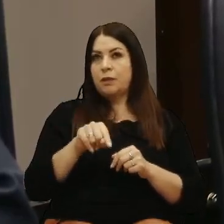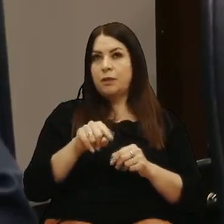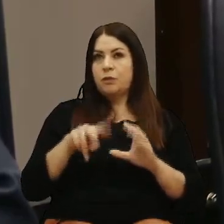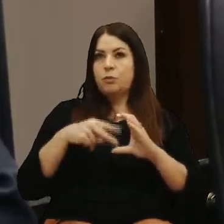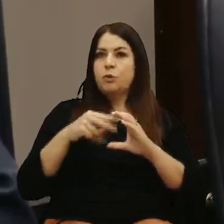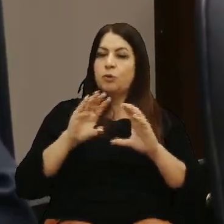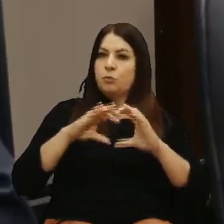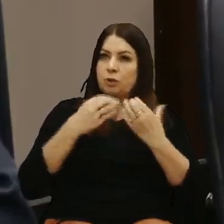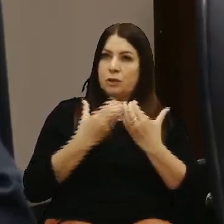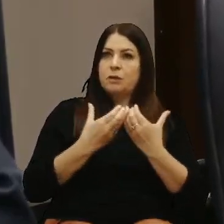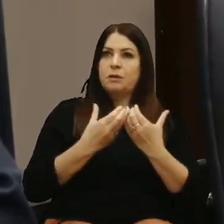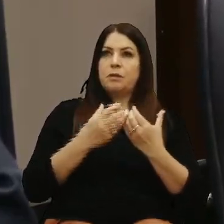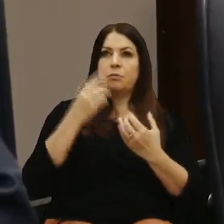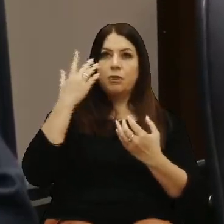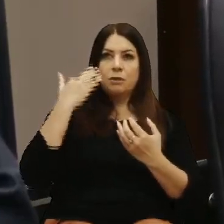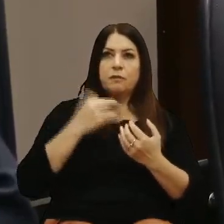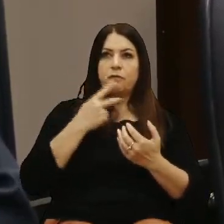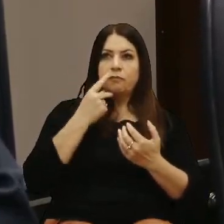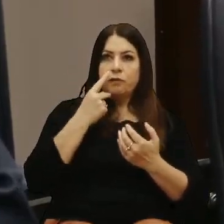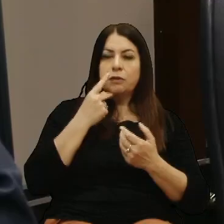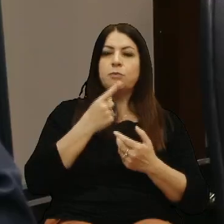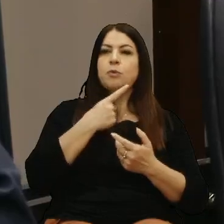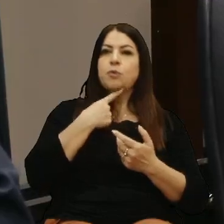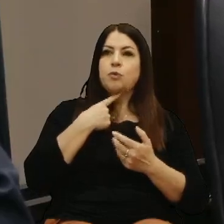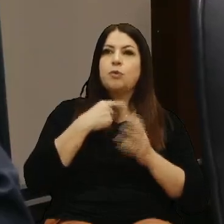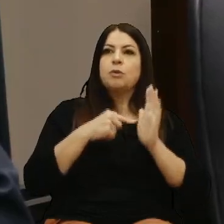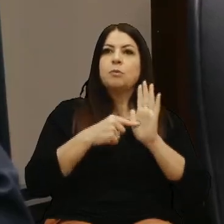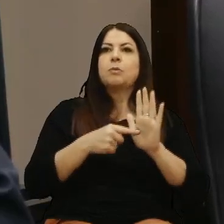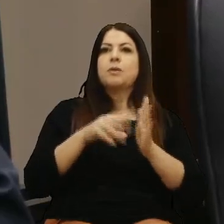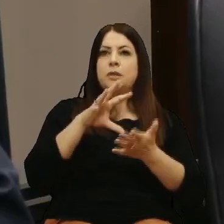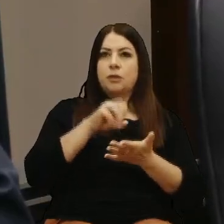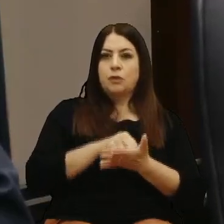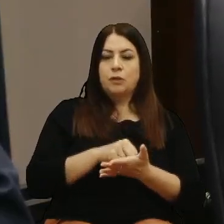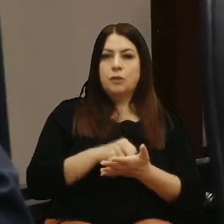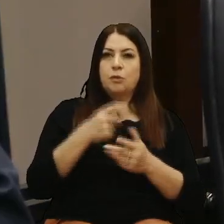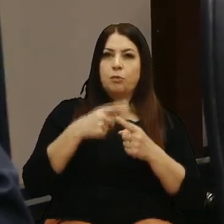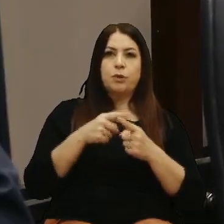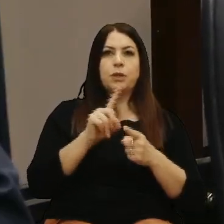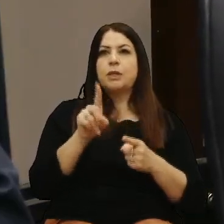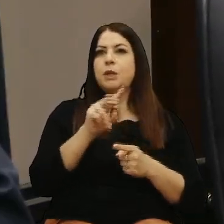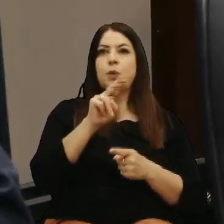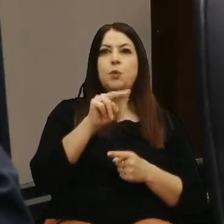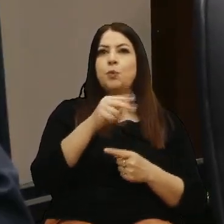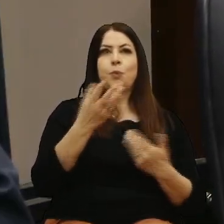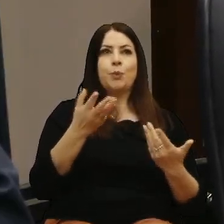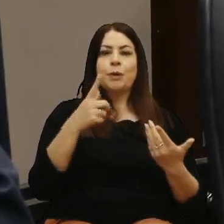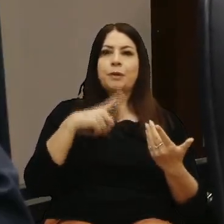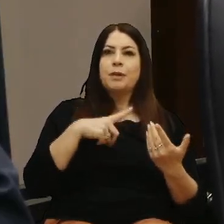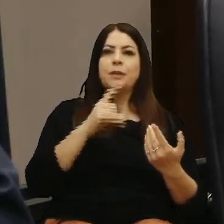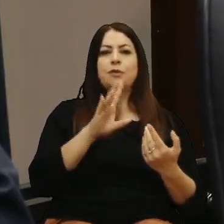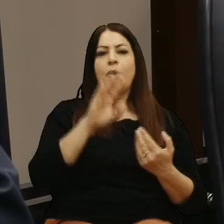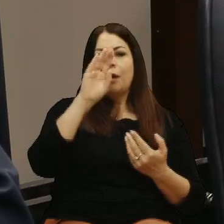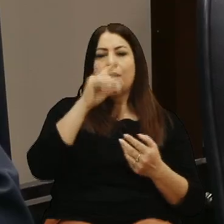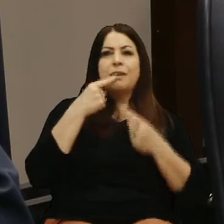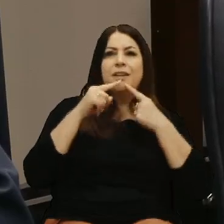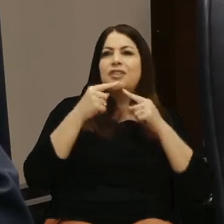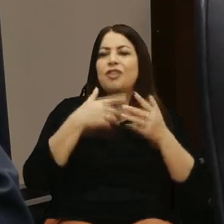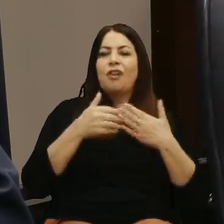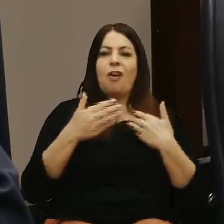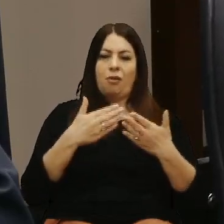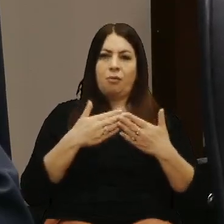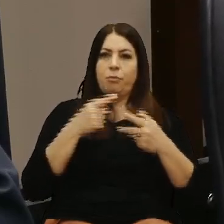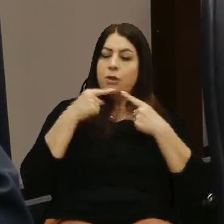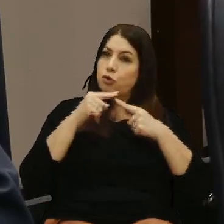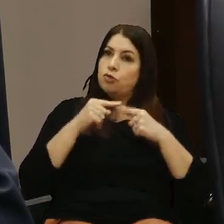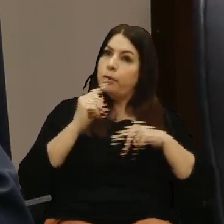as comunidades, como a Dai frisou, mas a gente gosta de deixar registrado. Porque aqui a gente nunca está para só a crítica pela crítica, é sempre uma